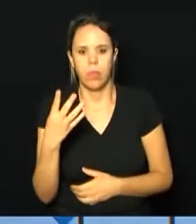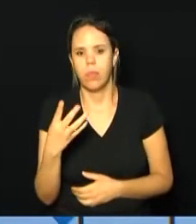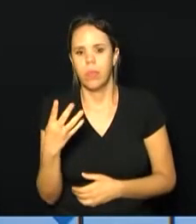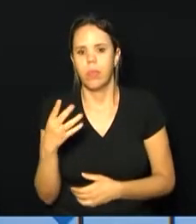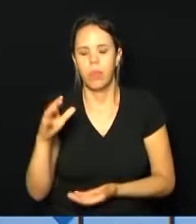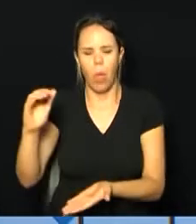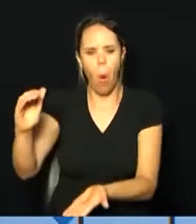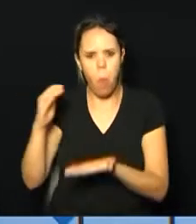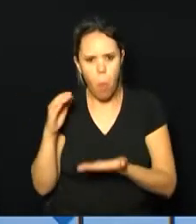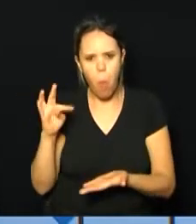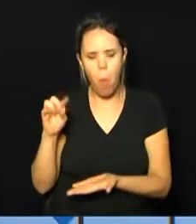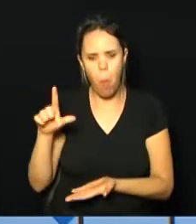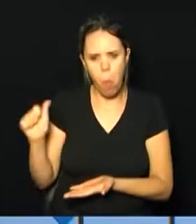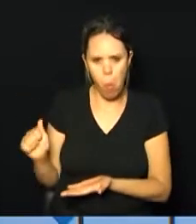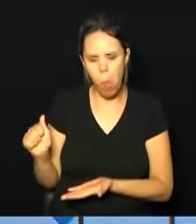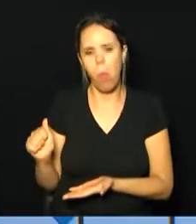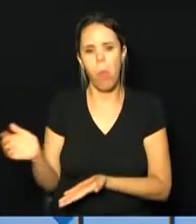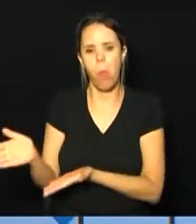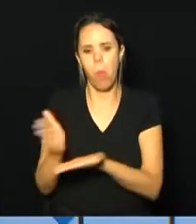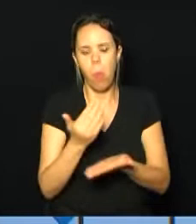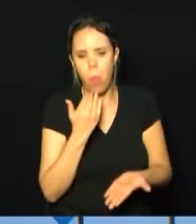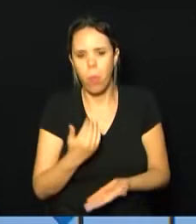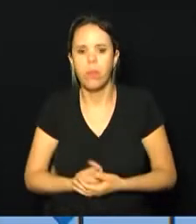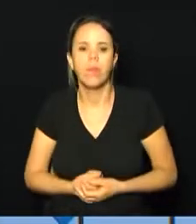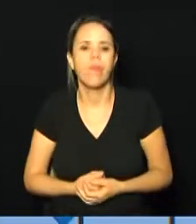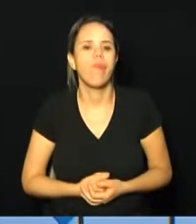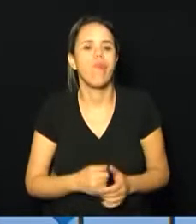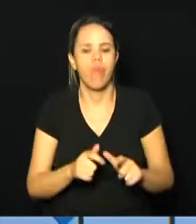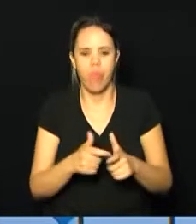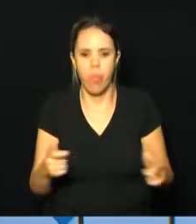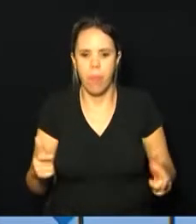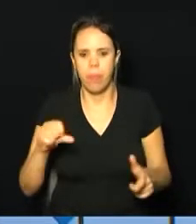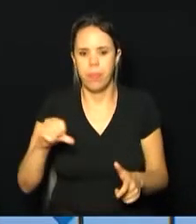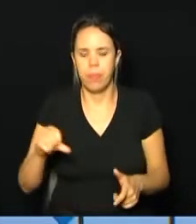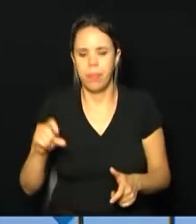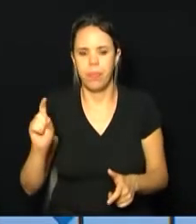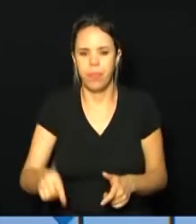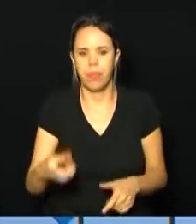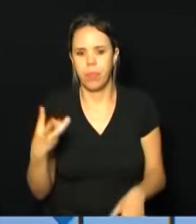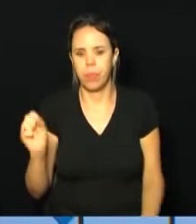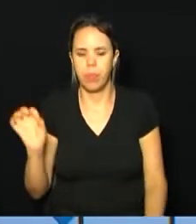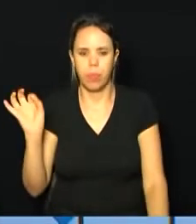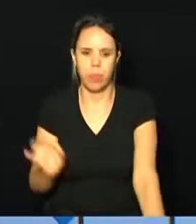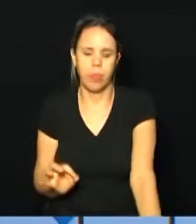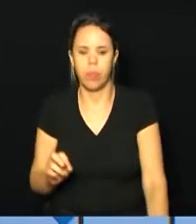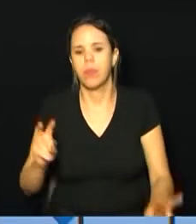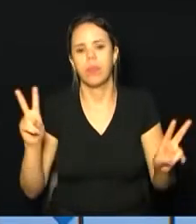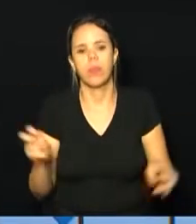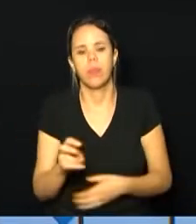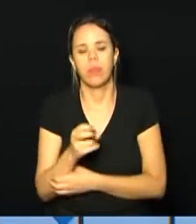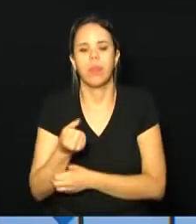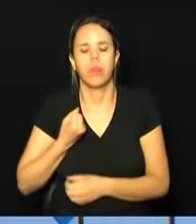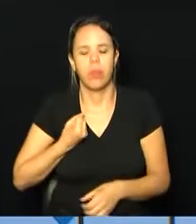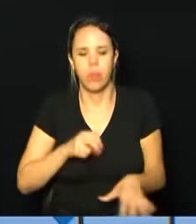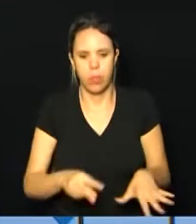64,4 toneladas de alimentos arrecadados. É um aumento de 99,38% em relação aos números